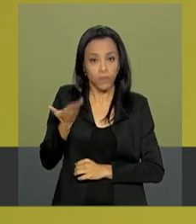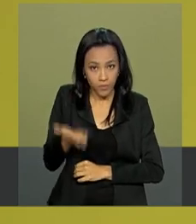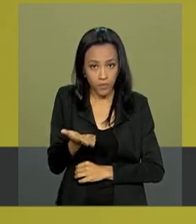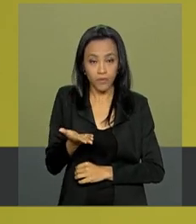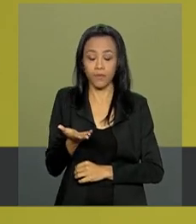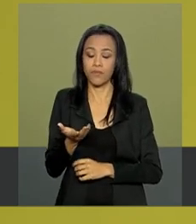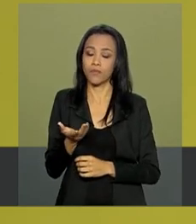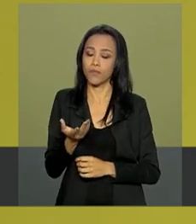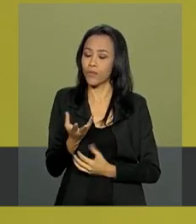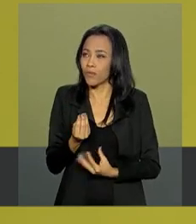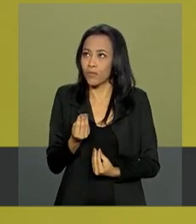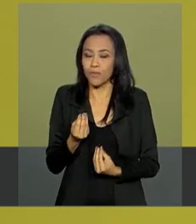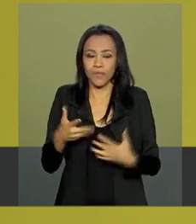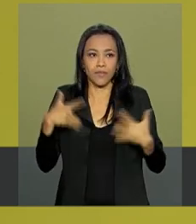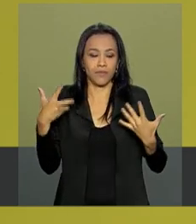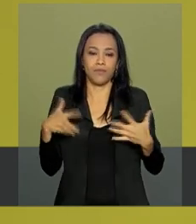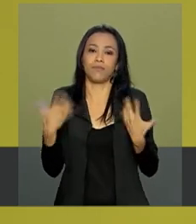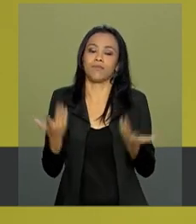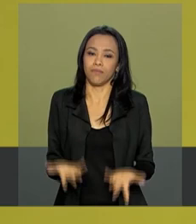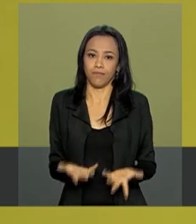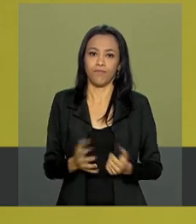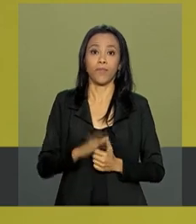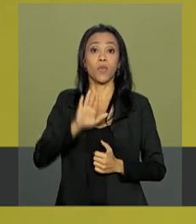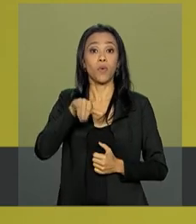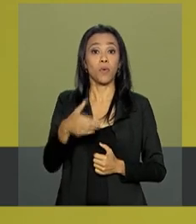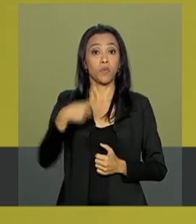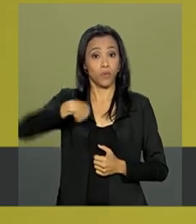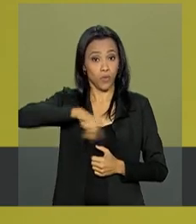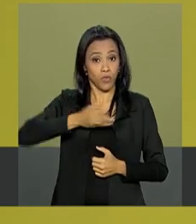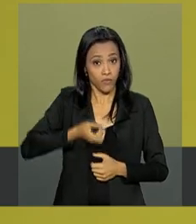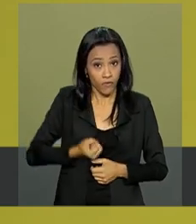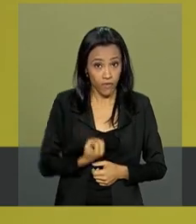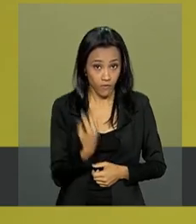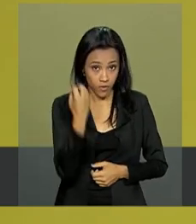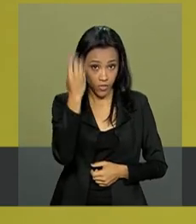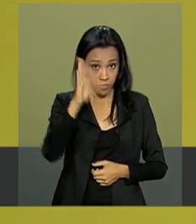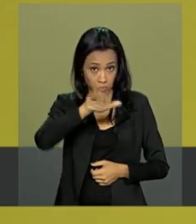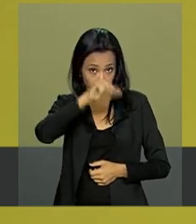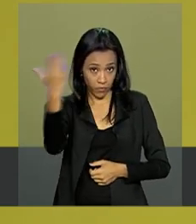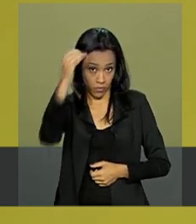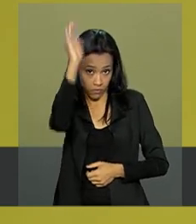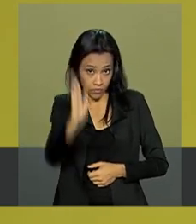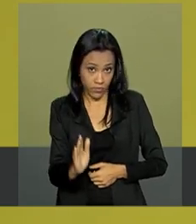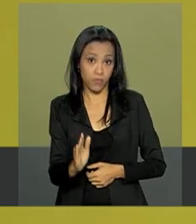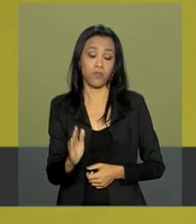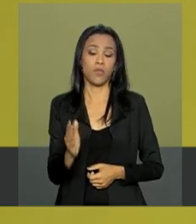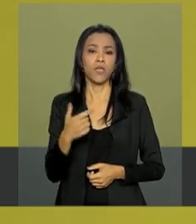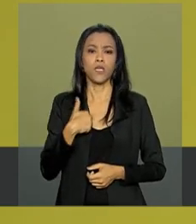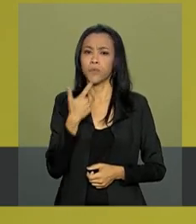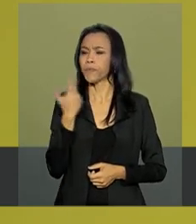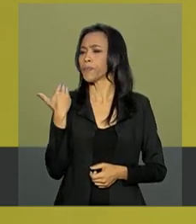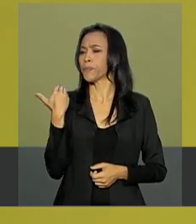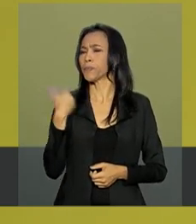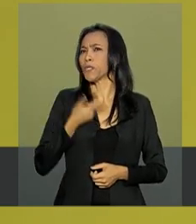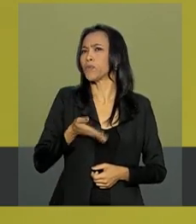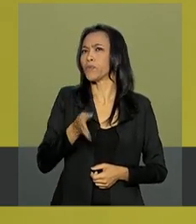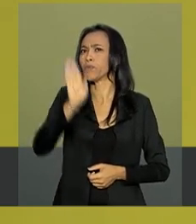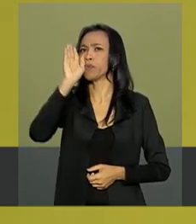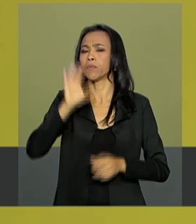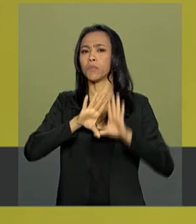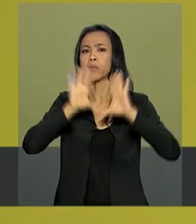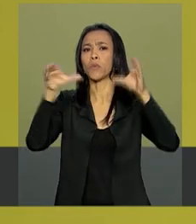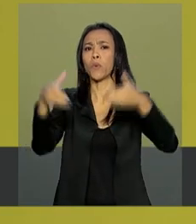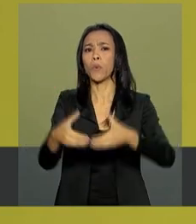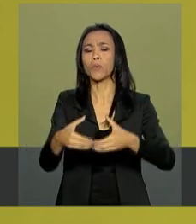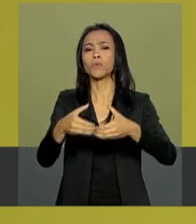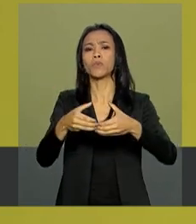com muita animação. Quando nós vamos aí para o exterior, e recentemente eu estive na Cúpula das Américas, em